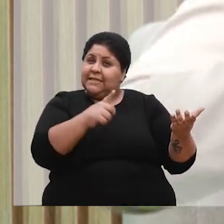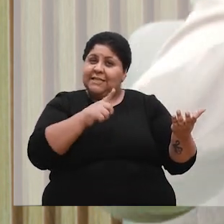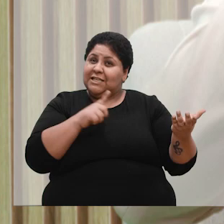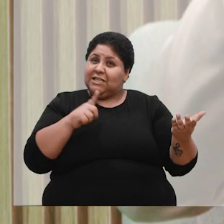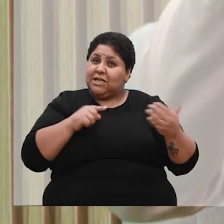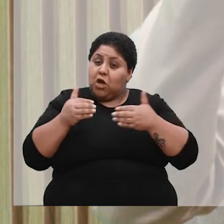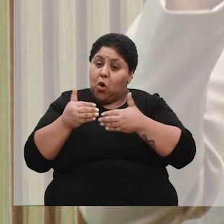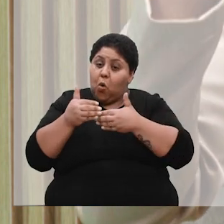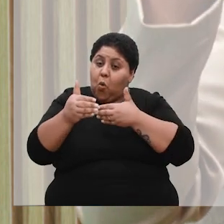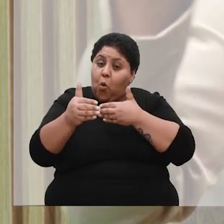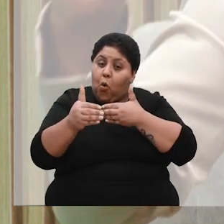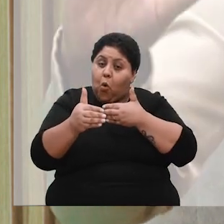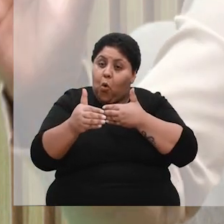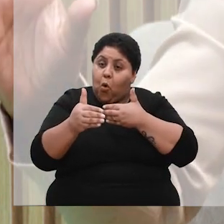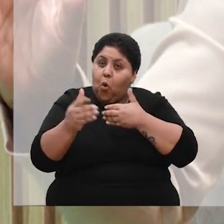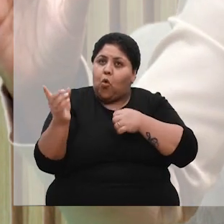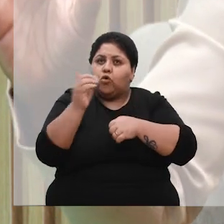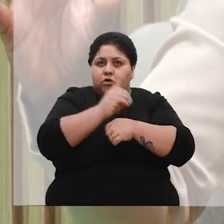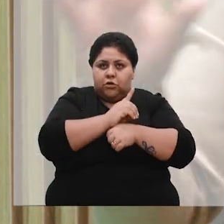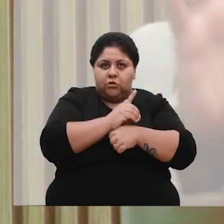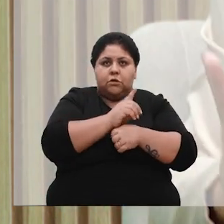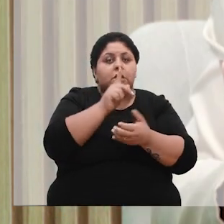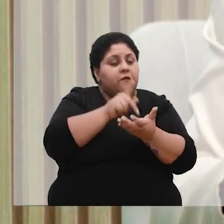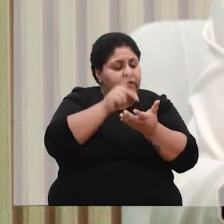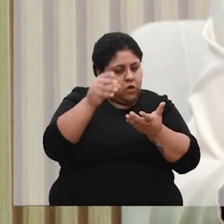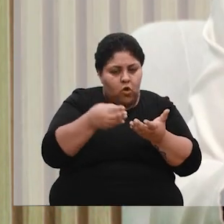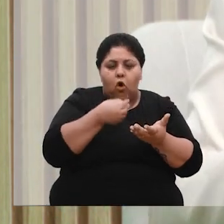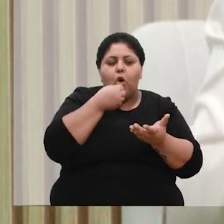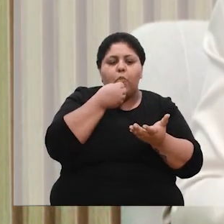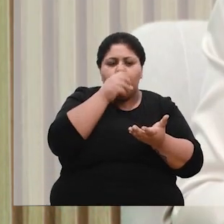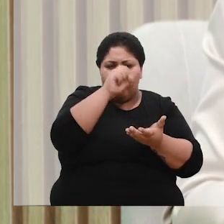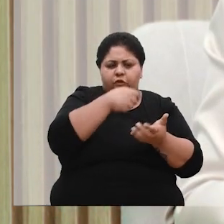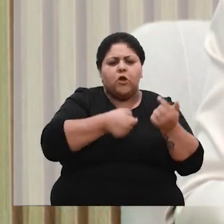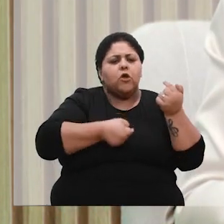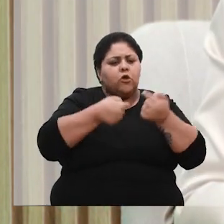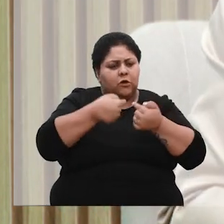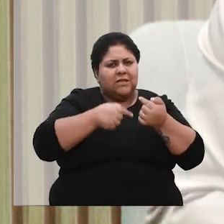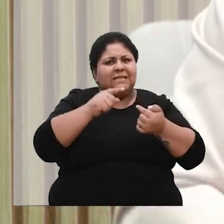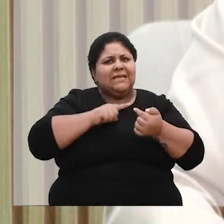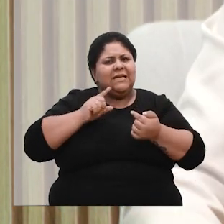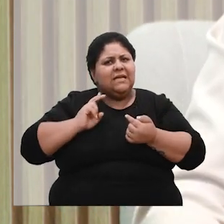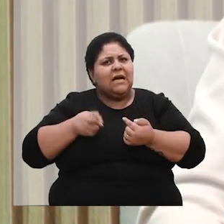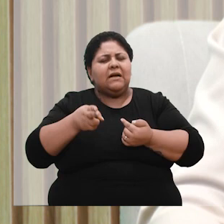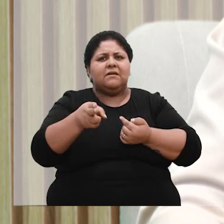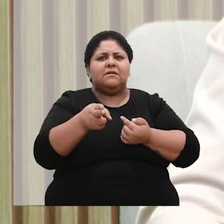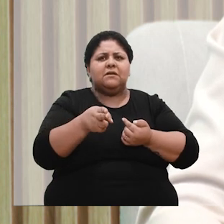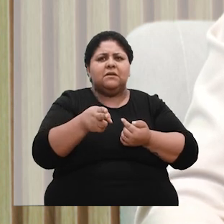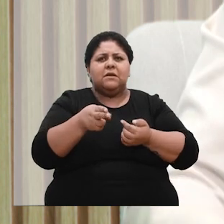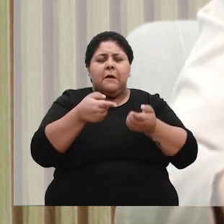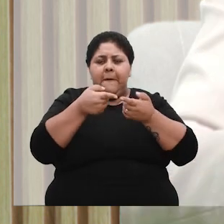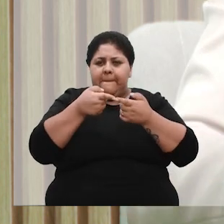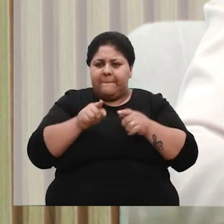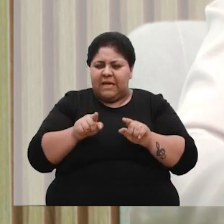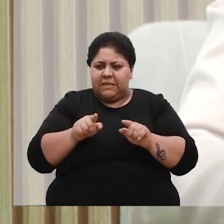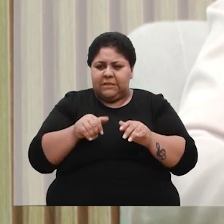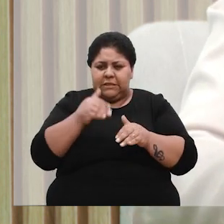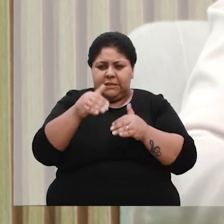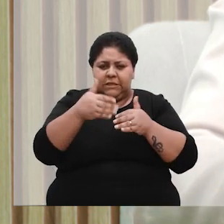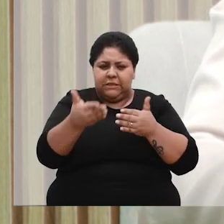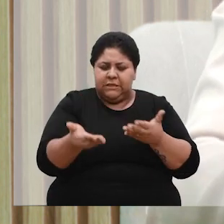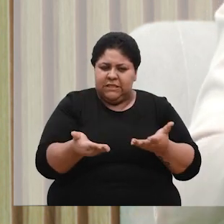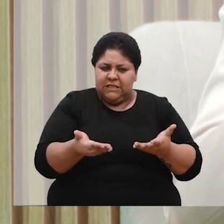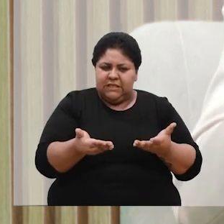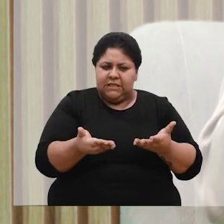a gente tem que ser durante todos os dias. É real? Obviamente que sim, é uma discussão que tem que ter sempre. Mas quando a